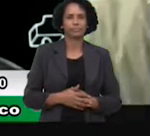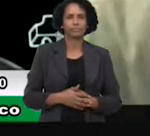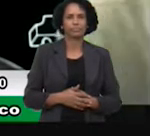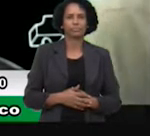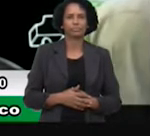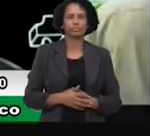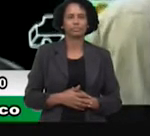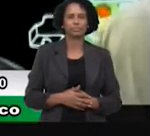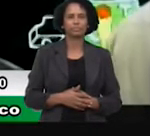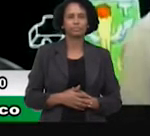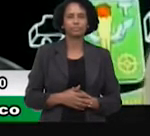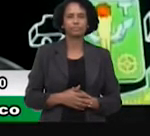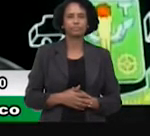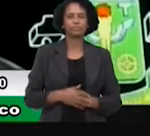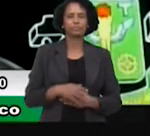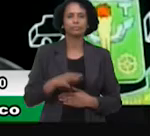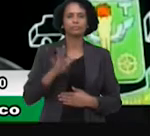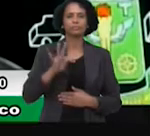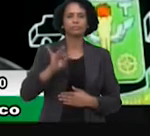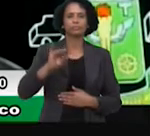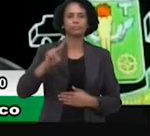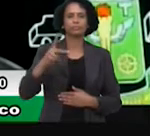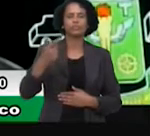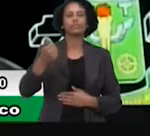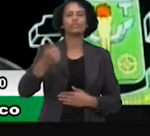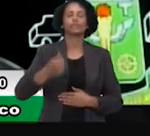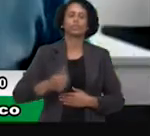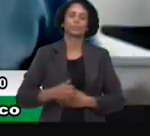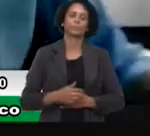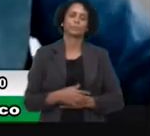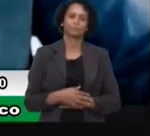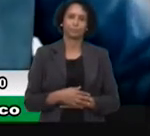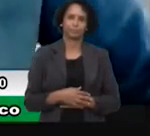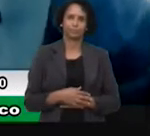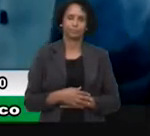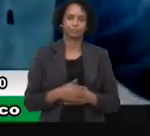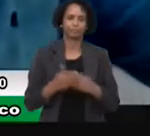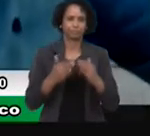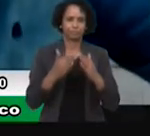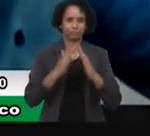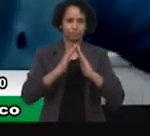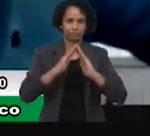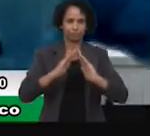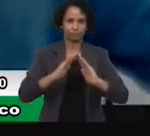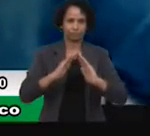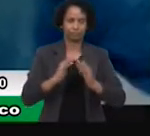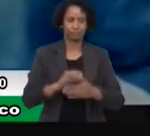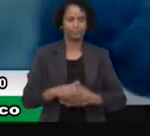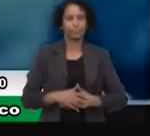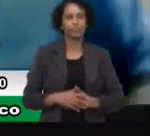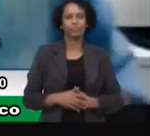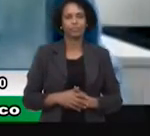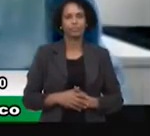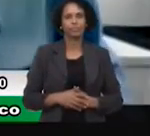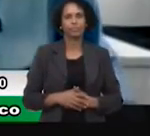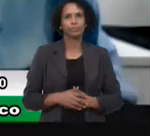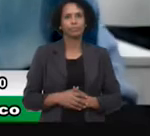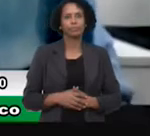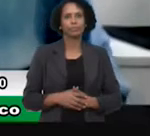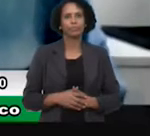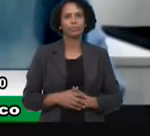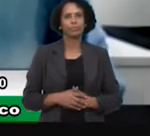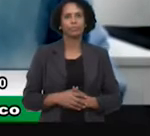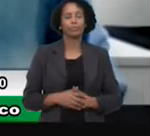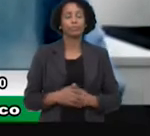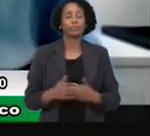Questão de ordem, nobre vereador Tinha. Oi. Presidente, estamos encerrando, né? Encerrando aí